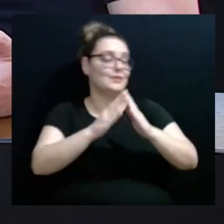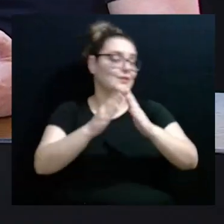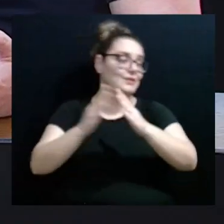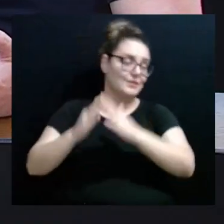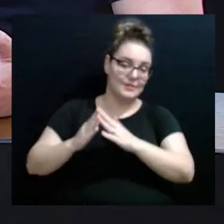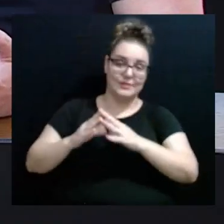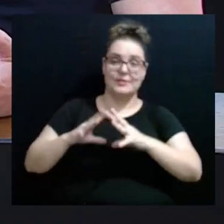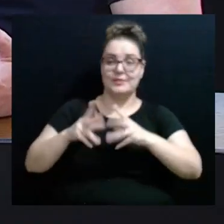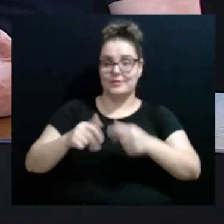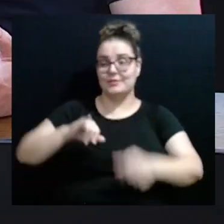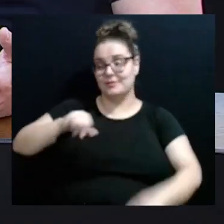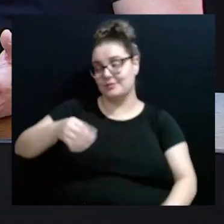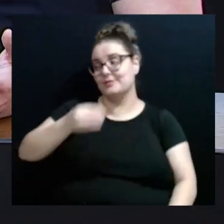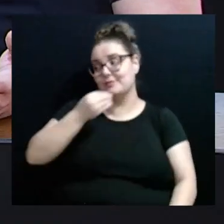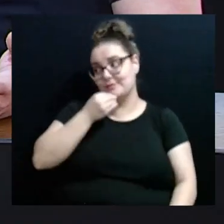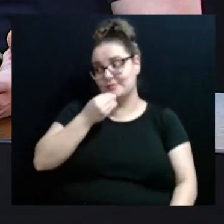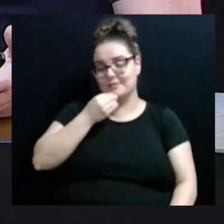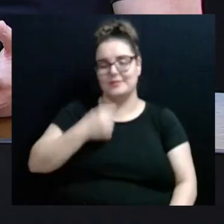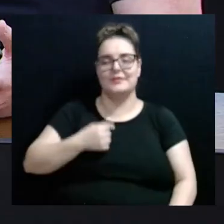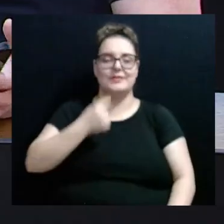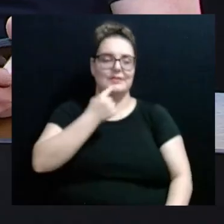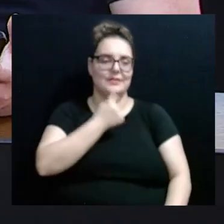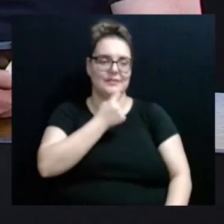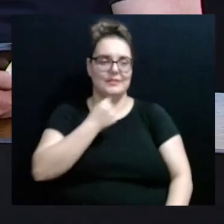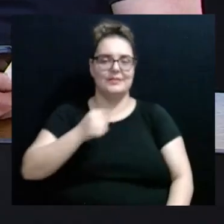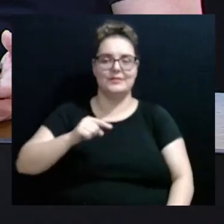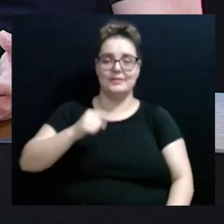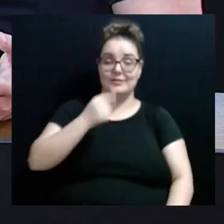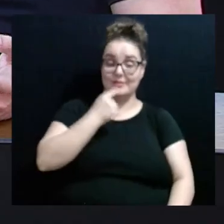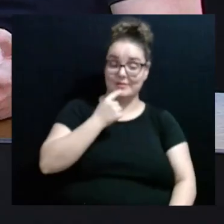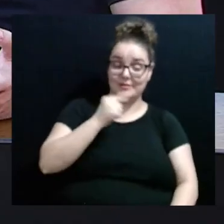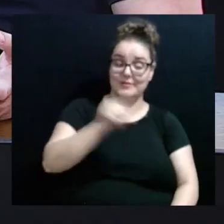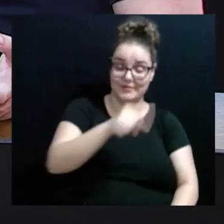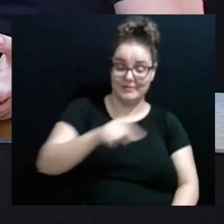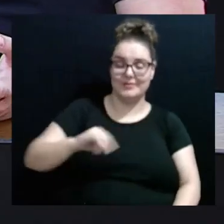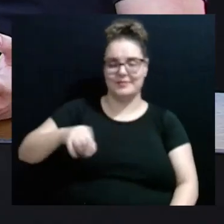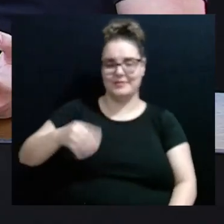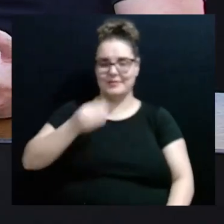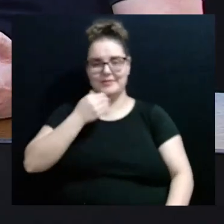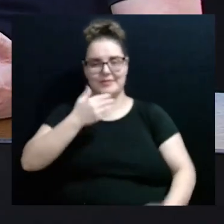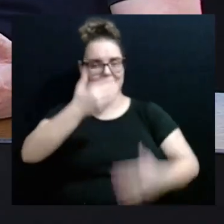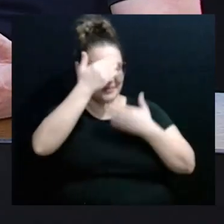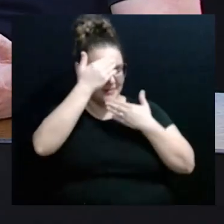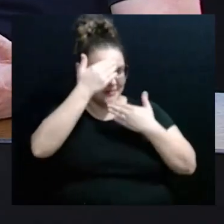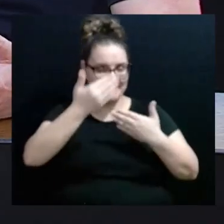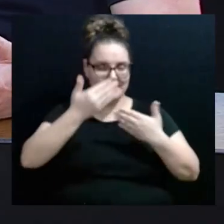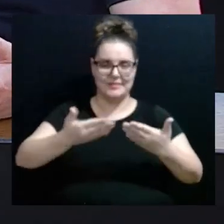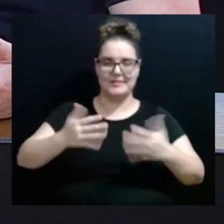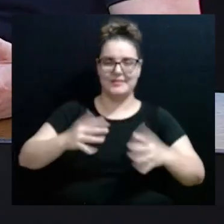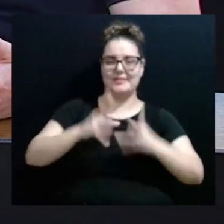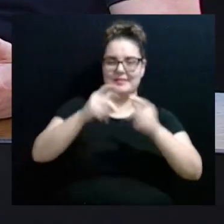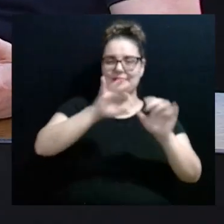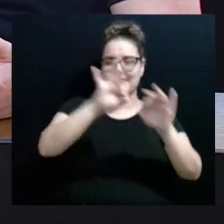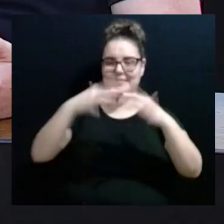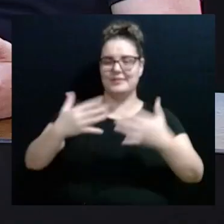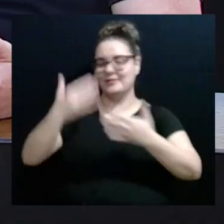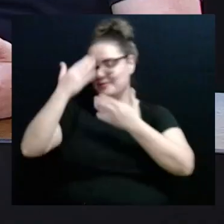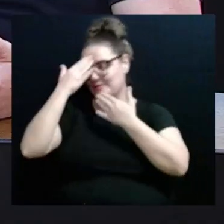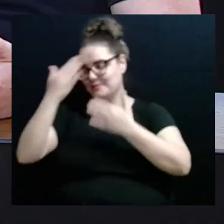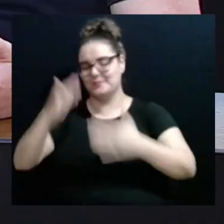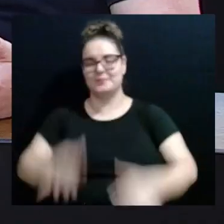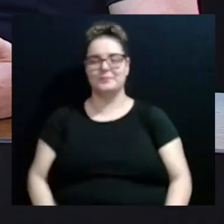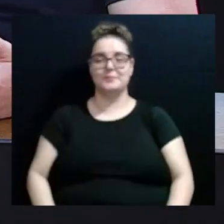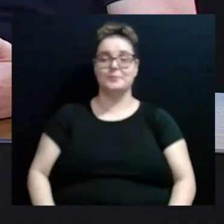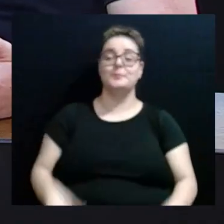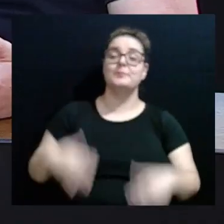o pessoal que está em casa, né, vai aproveitar esses feriadões, se planejar ali sem se comprometer com o orçamento. Muito obrigado. Eu que agradeço você e os